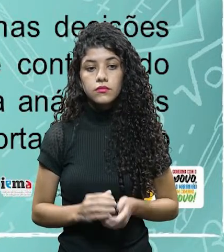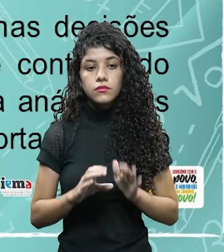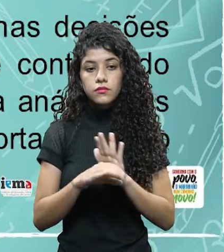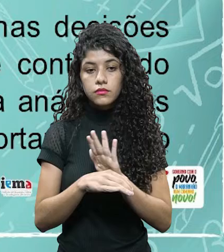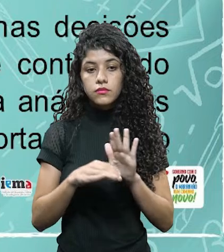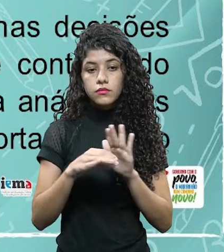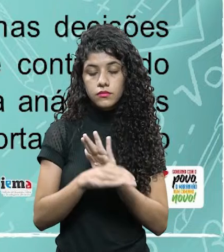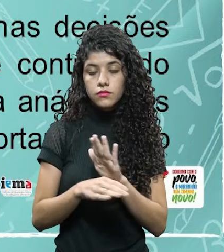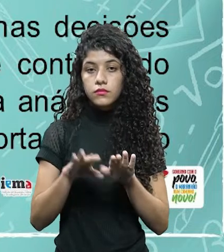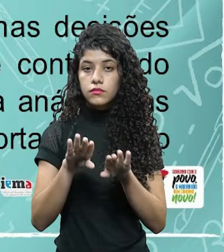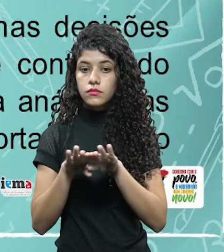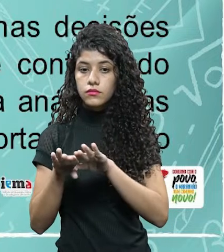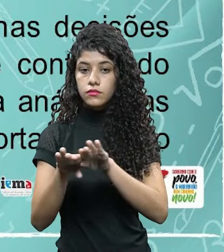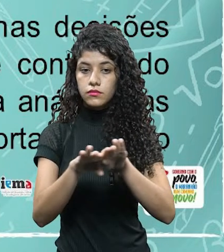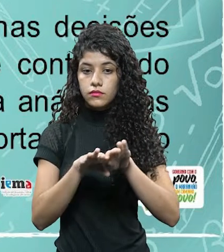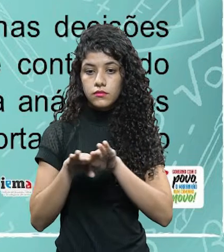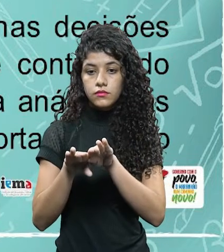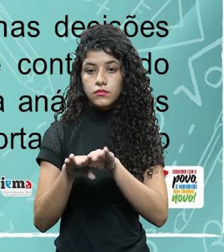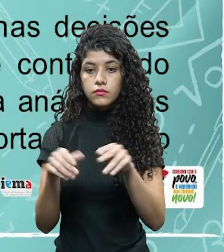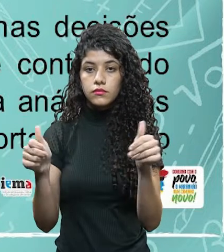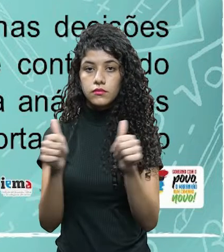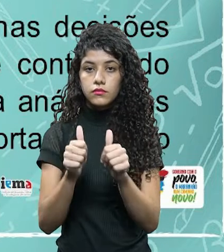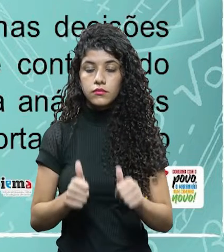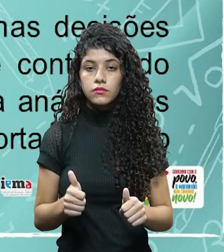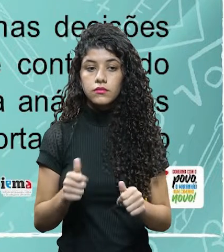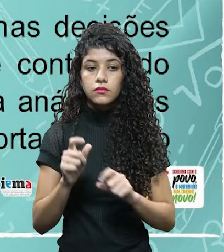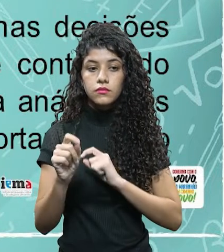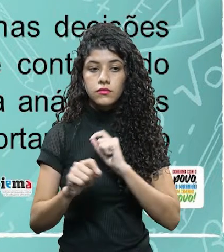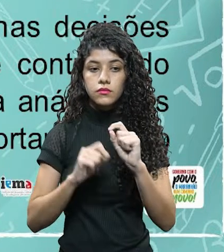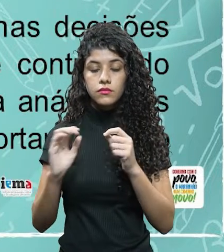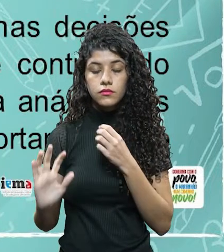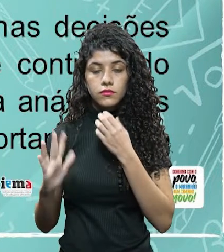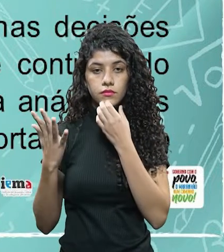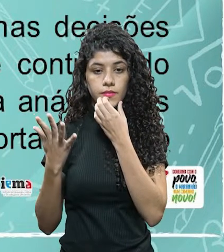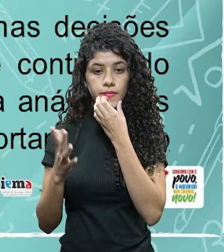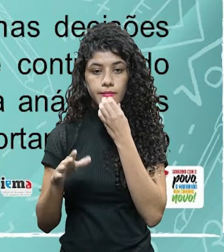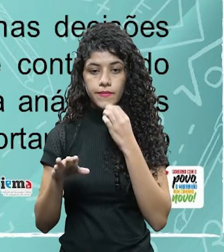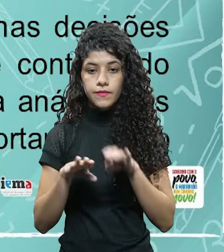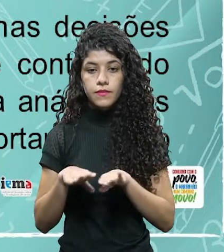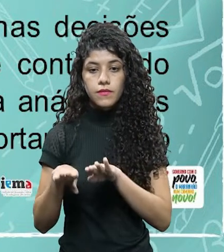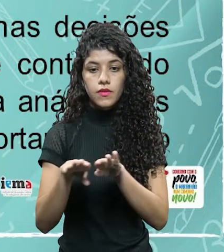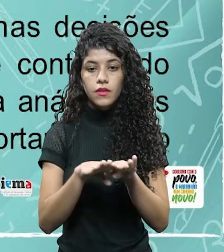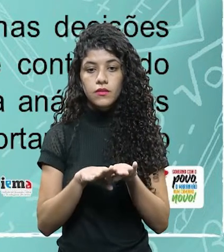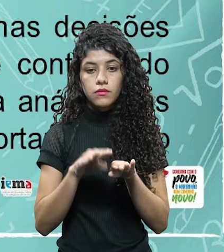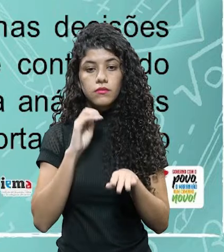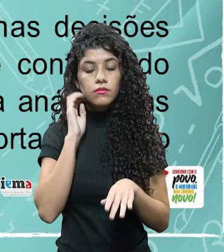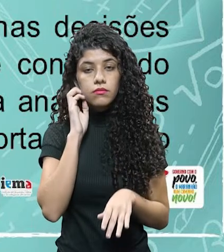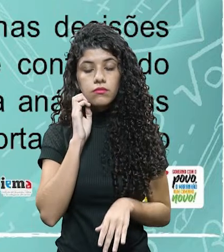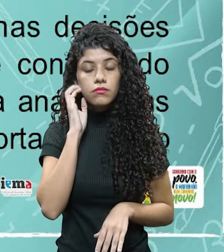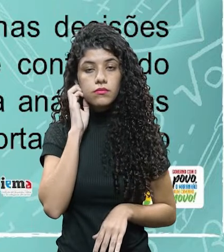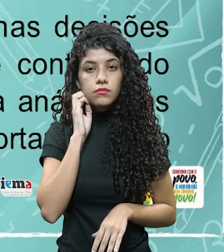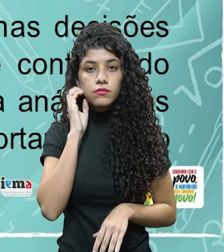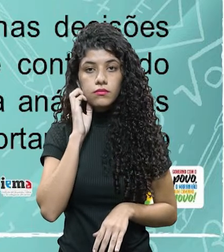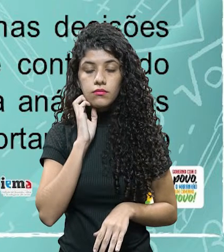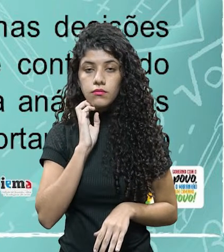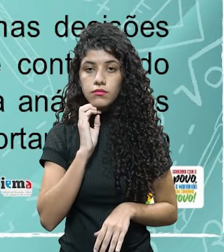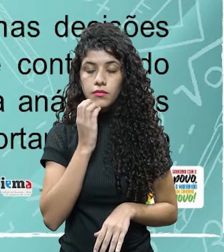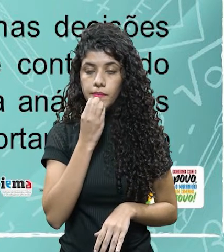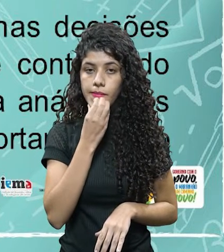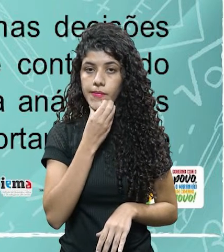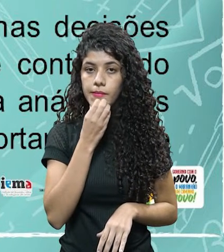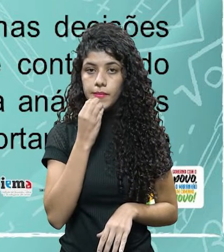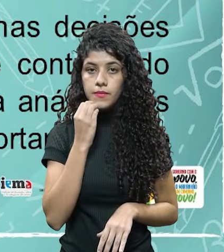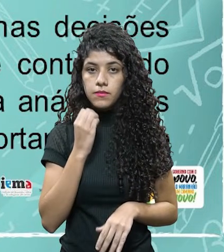No conceito de ponto de equilíbrio, verificamos que este ocorre na igualdade dos custos e despesas